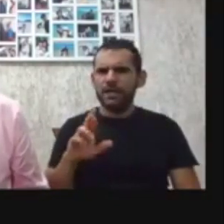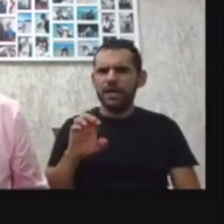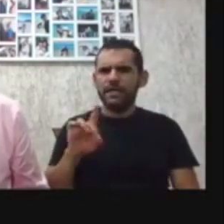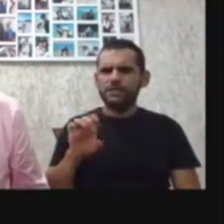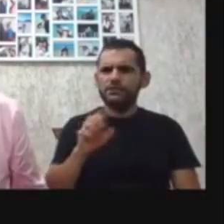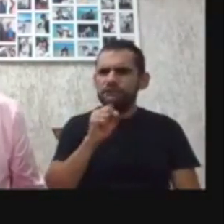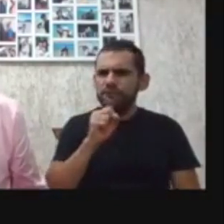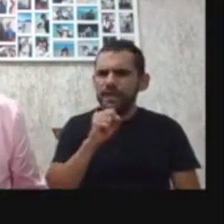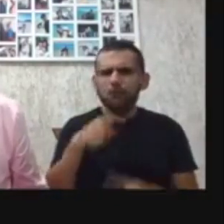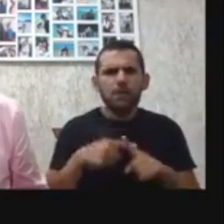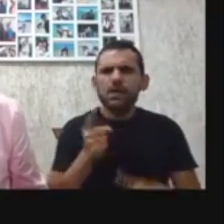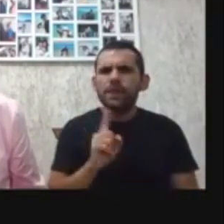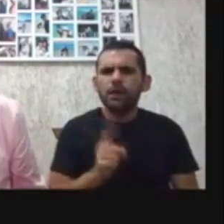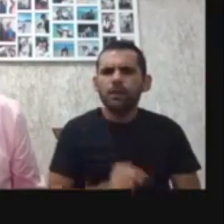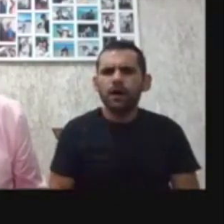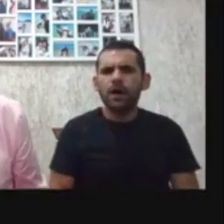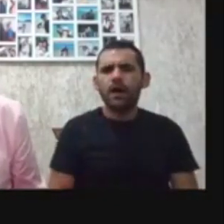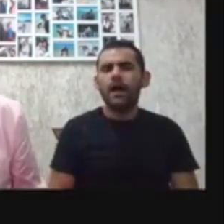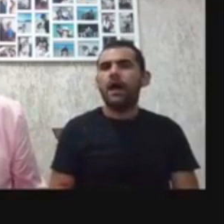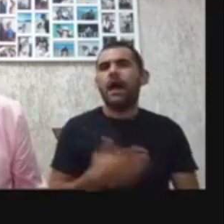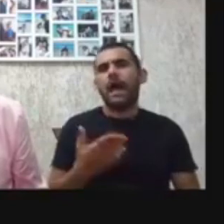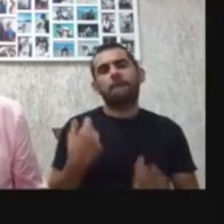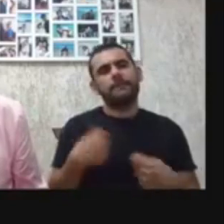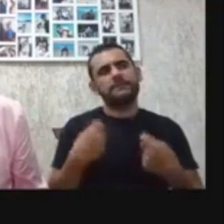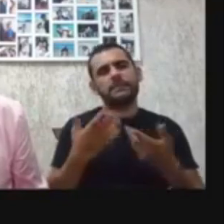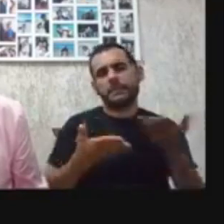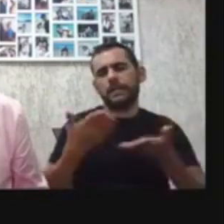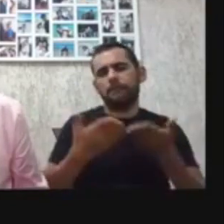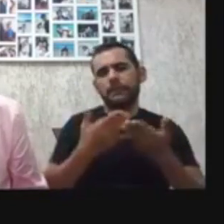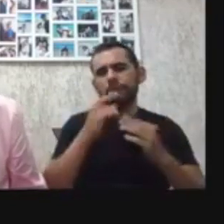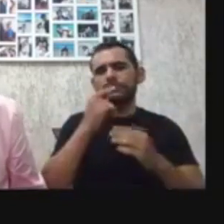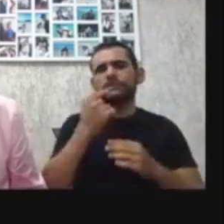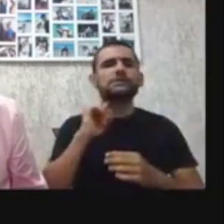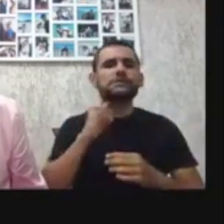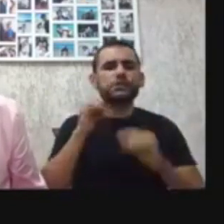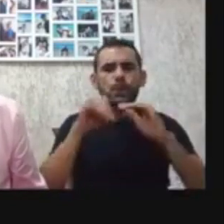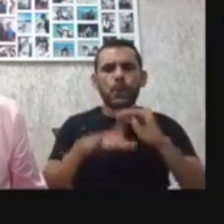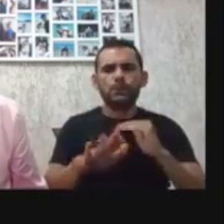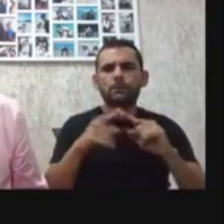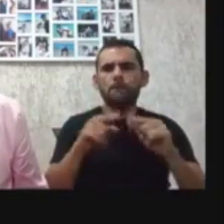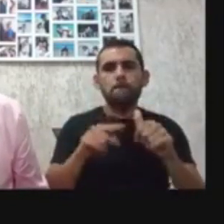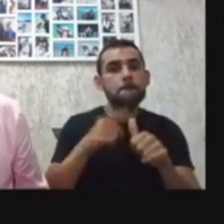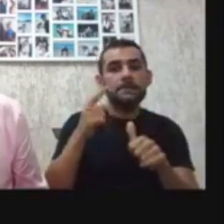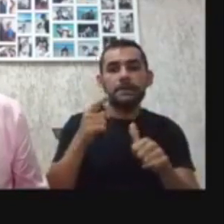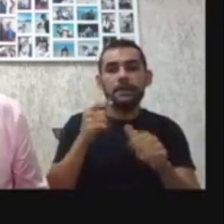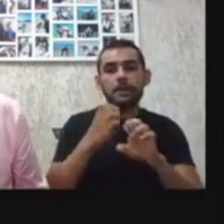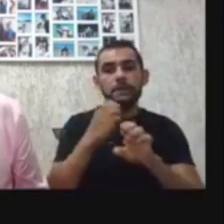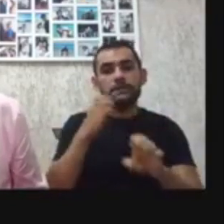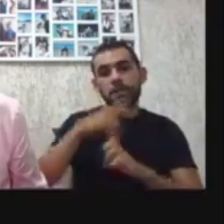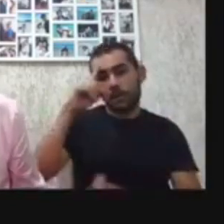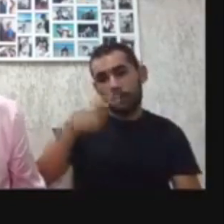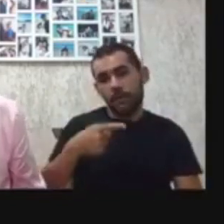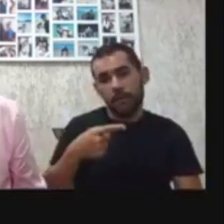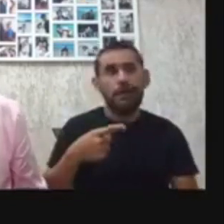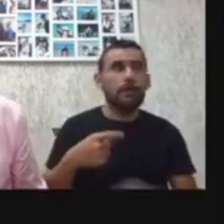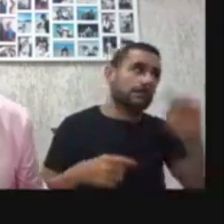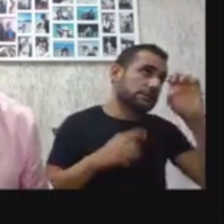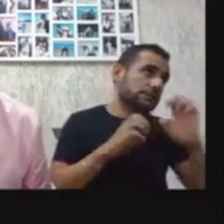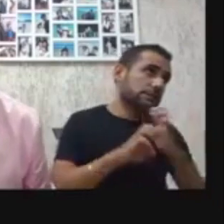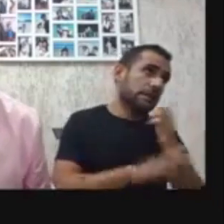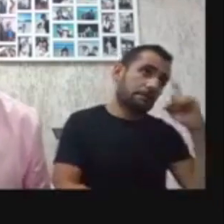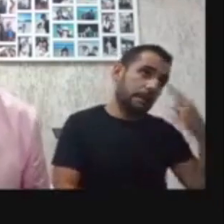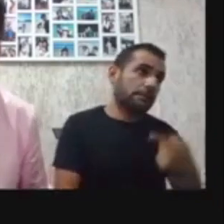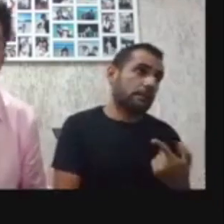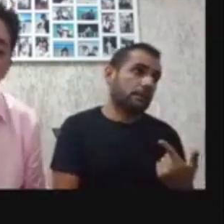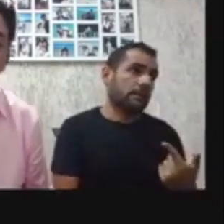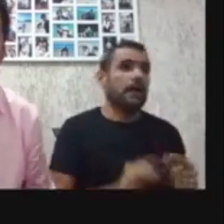Não, vou não. Mas por quê? Ah, nós temos que fazer a estação de tratamento de esgoto. Mas por que não fez ela primeiro? Ah, engenheiro que manda. Ah, engenheiro que manda. E